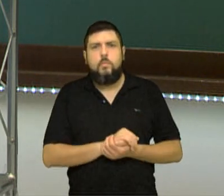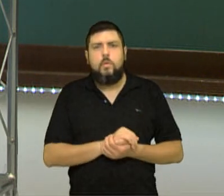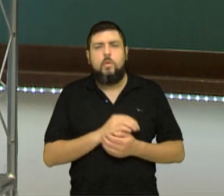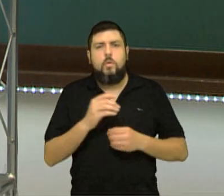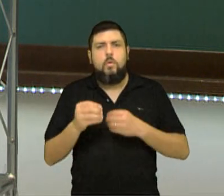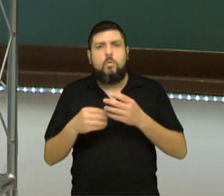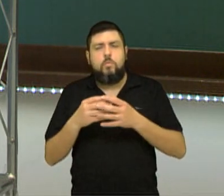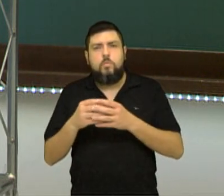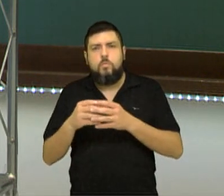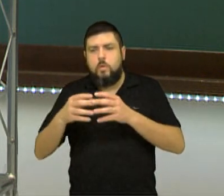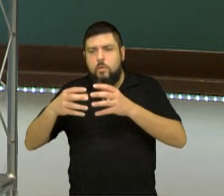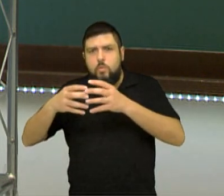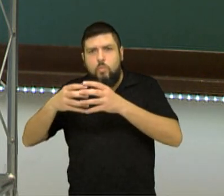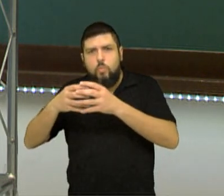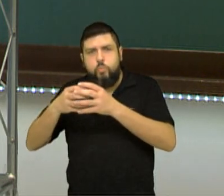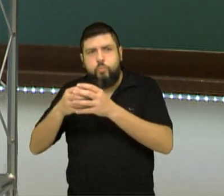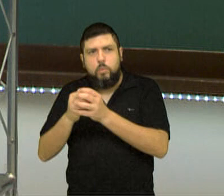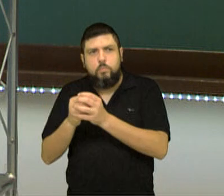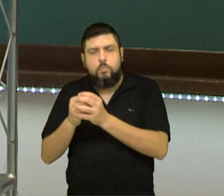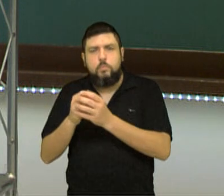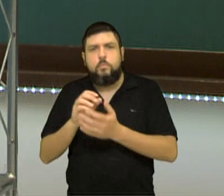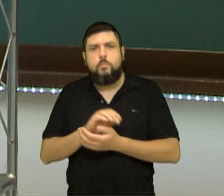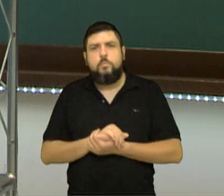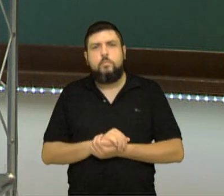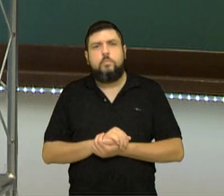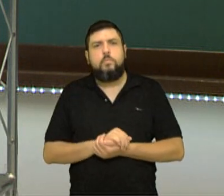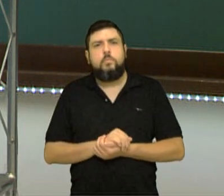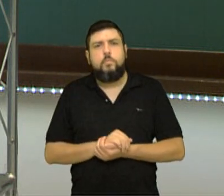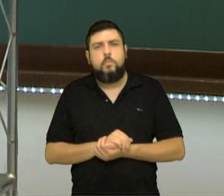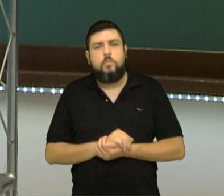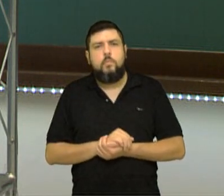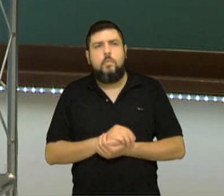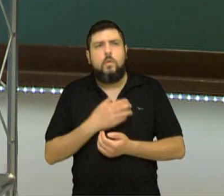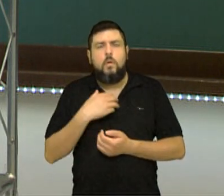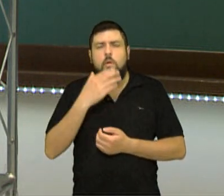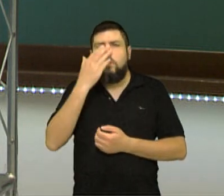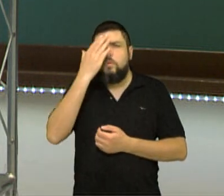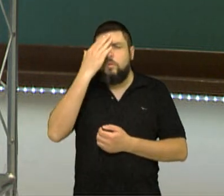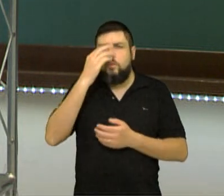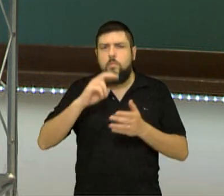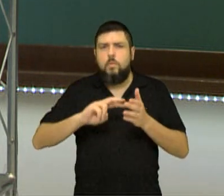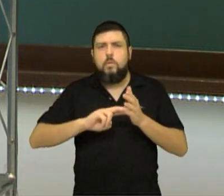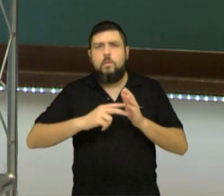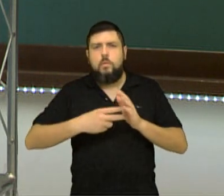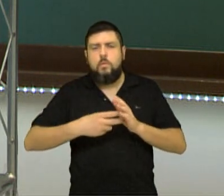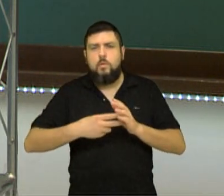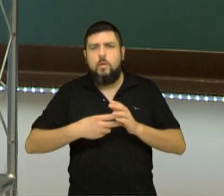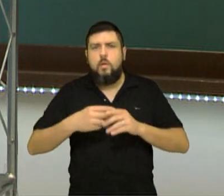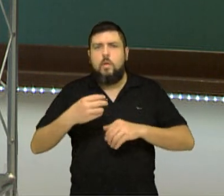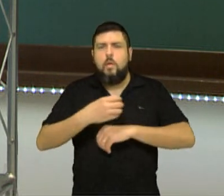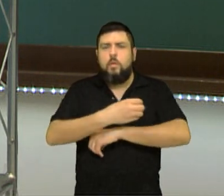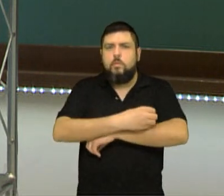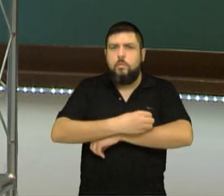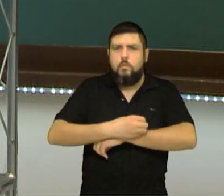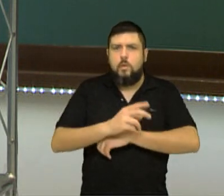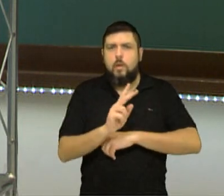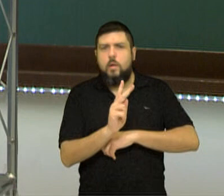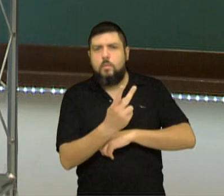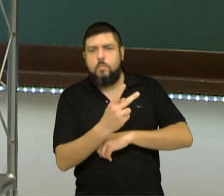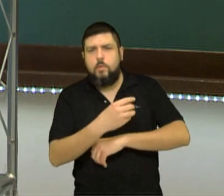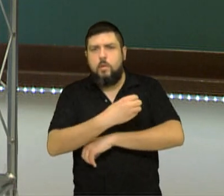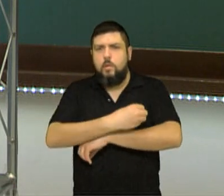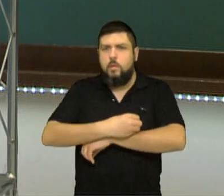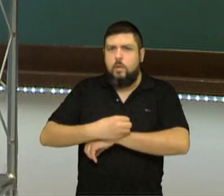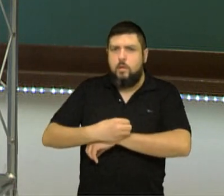e a mitose equacional. Então vamos ver ali. Você sabe o que significam células haploides e diploides, células